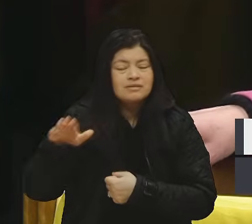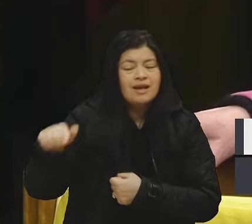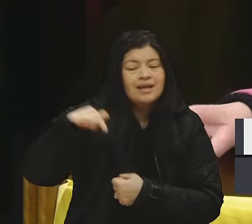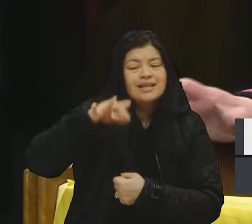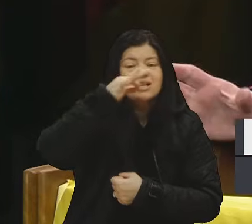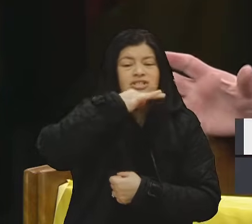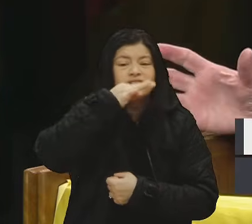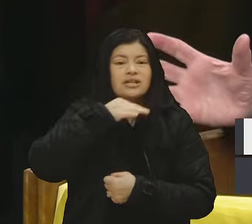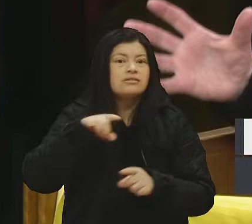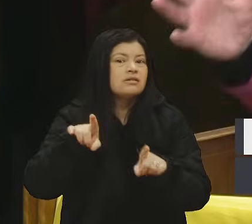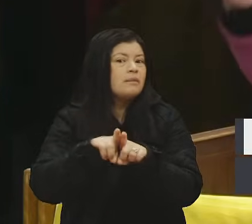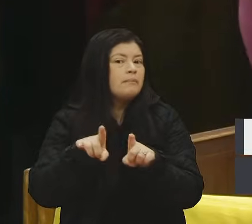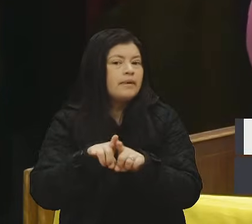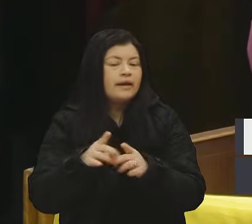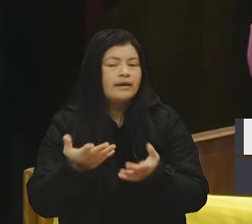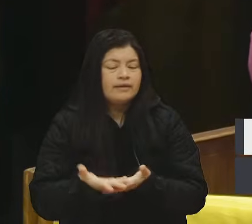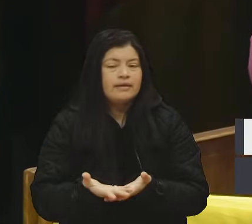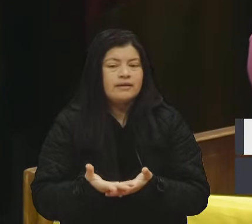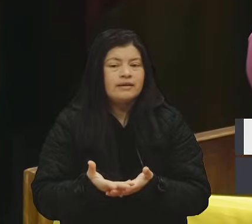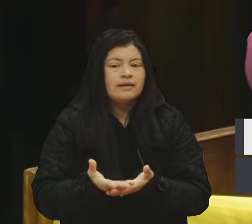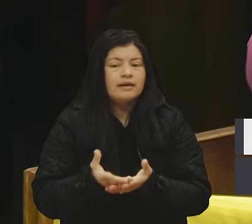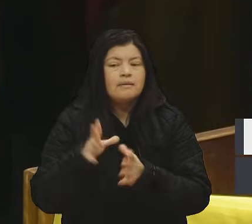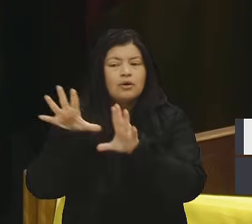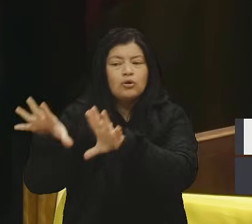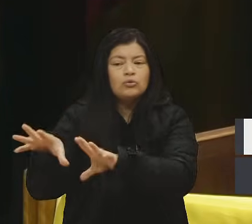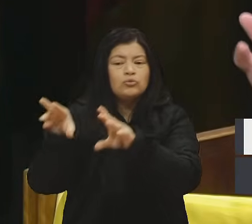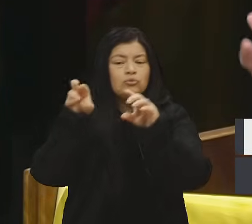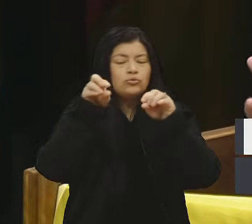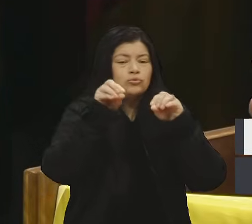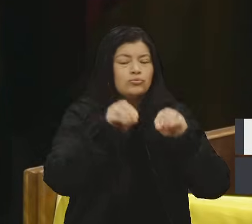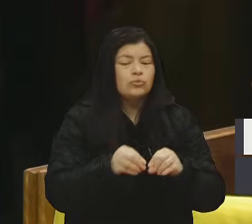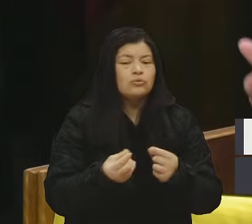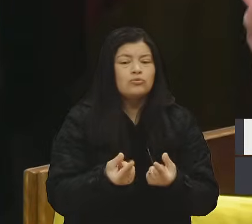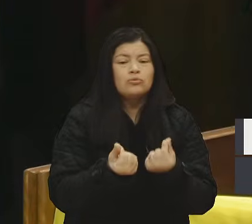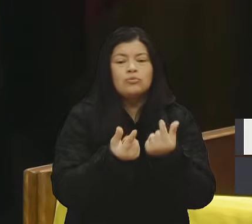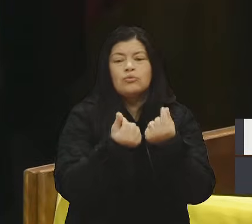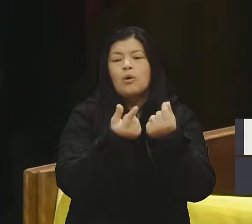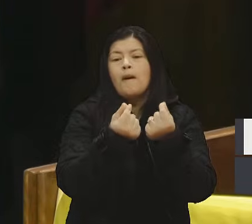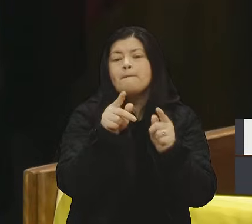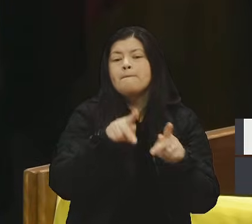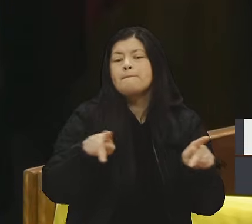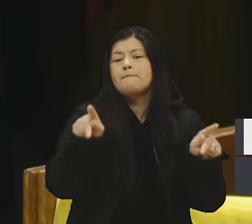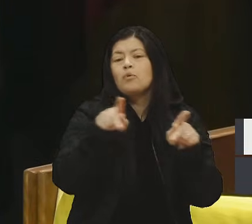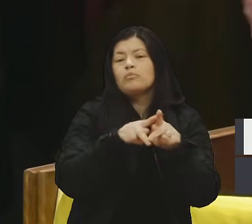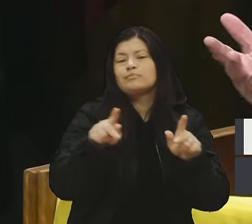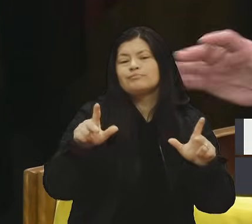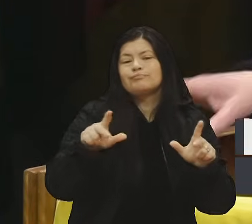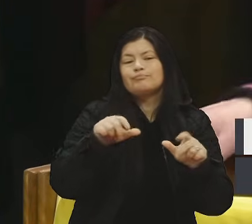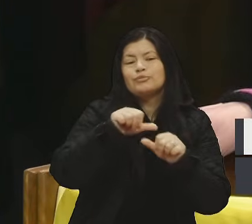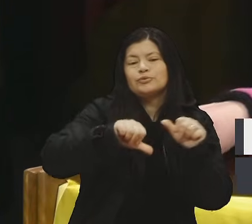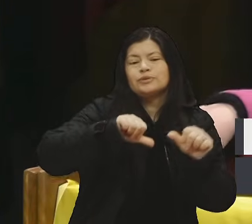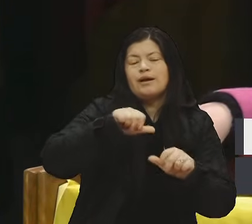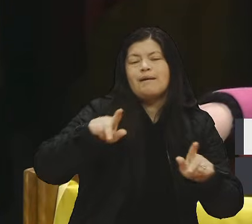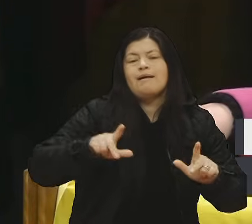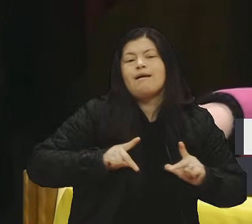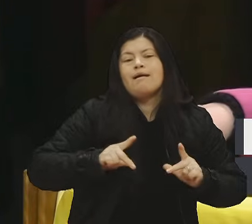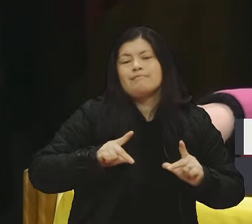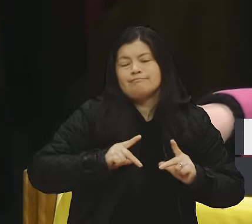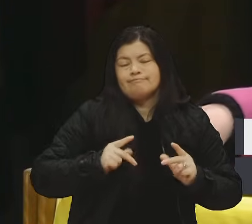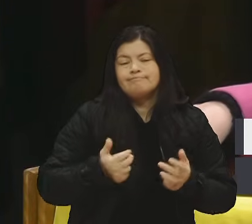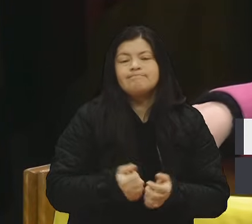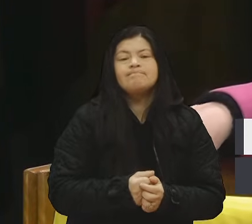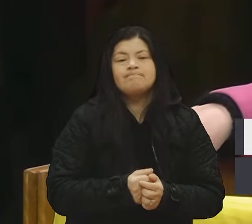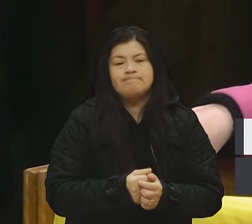Sul. É esse apropriarem do orçamento público em benefício privado para os amigos do rei. Eu acho que a gente